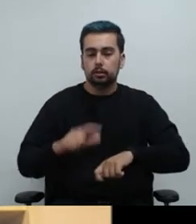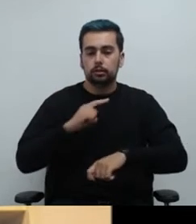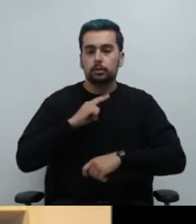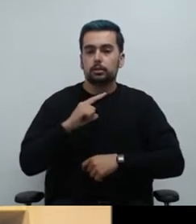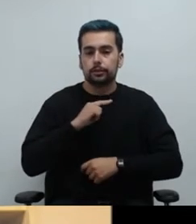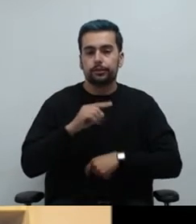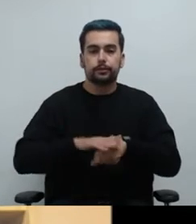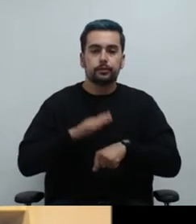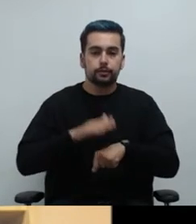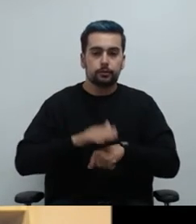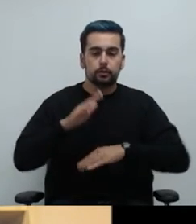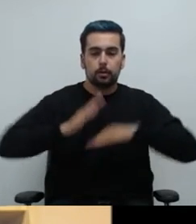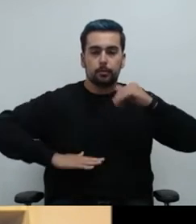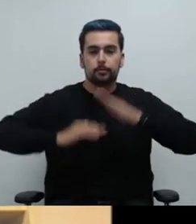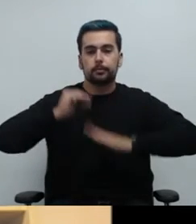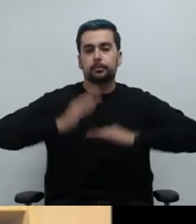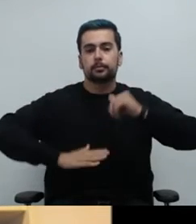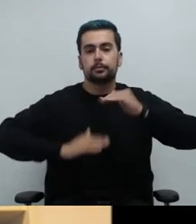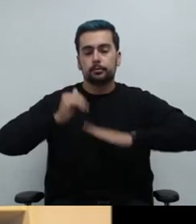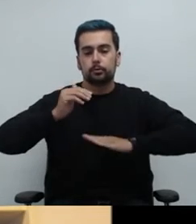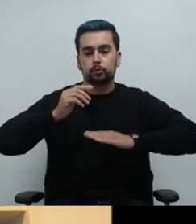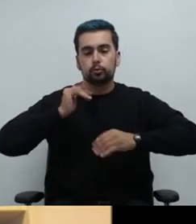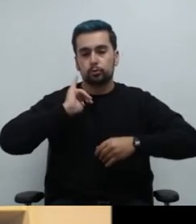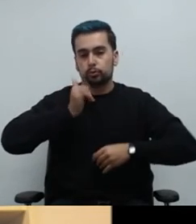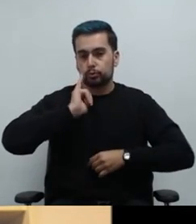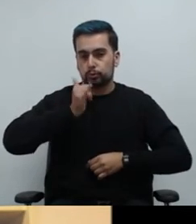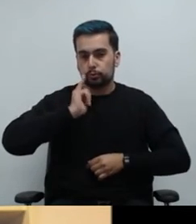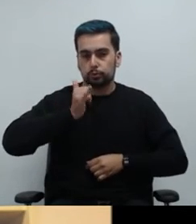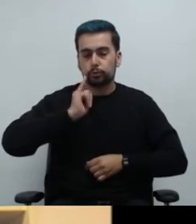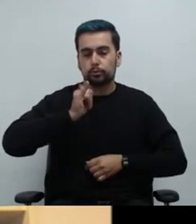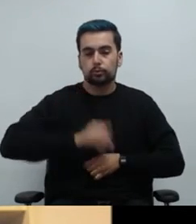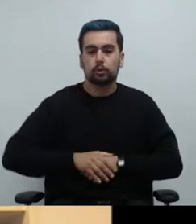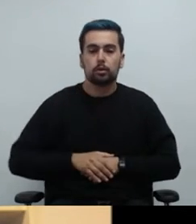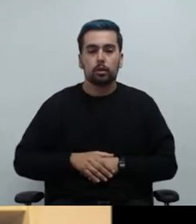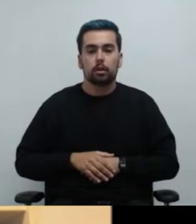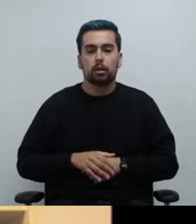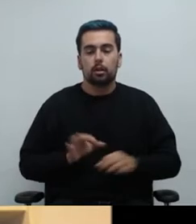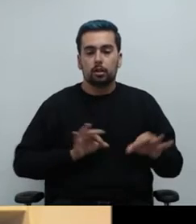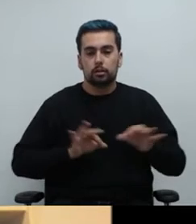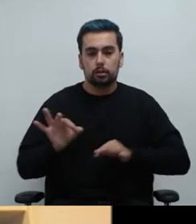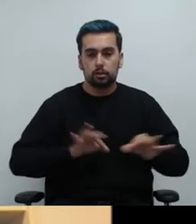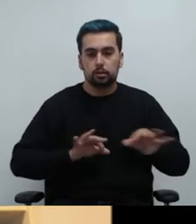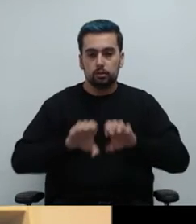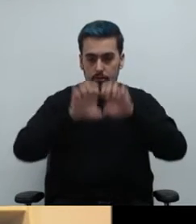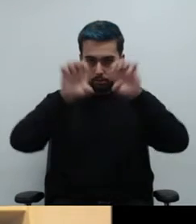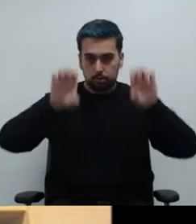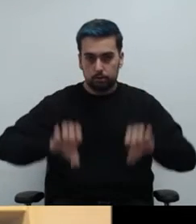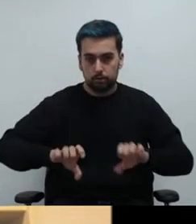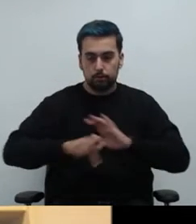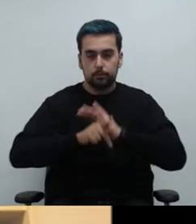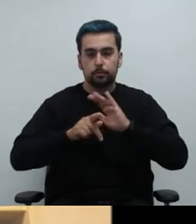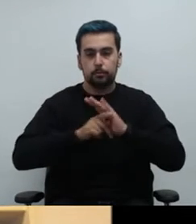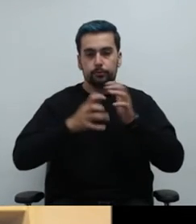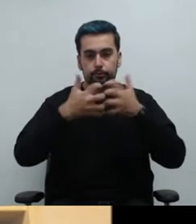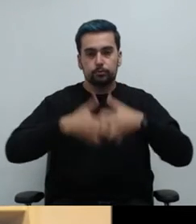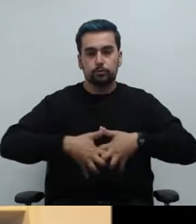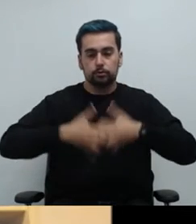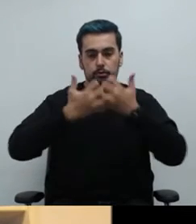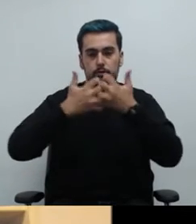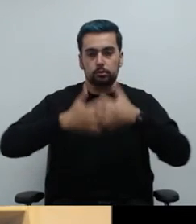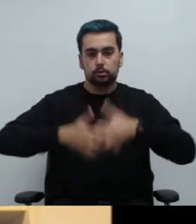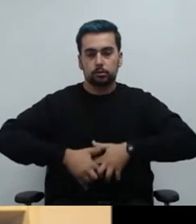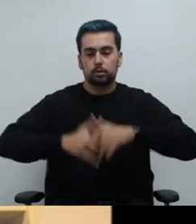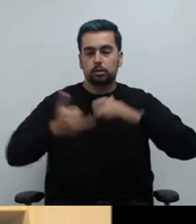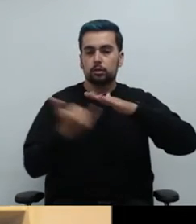legitimam determinadas práticas e discursos. A organização e a estrutura e a funcionalidade